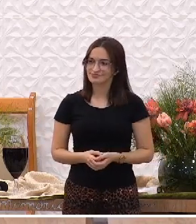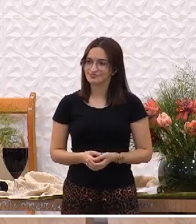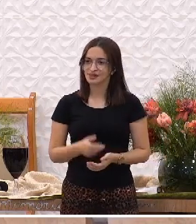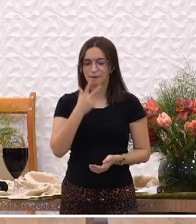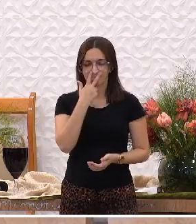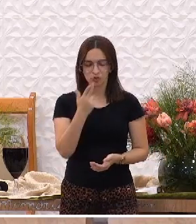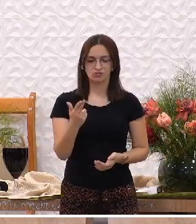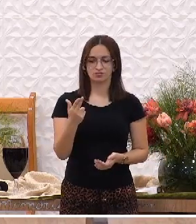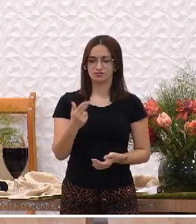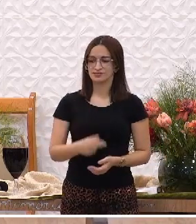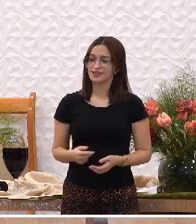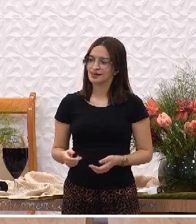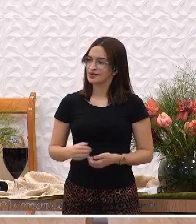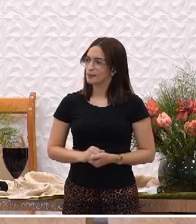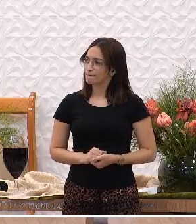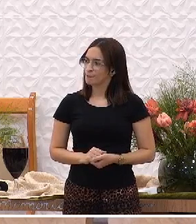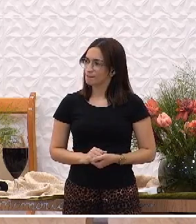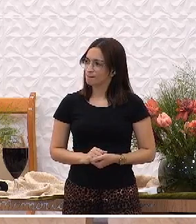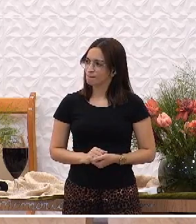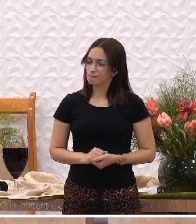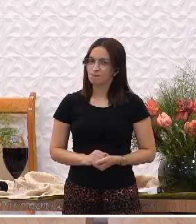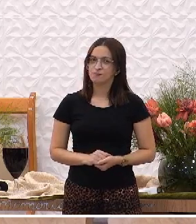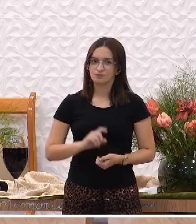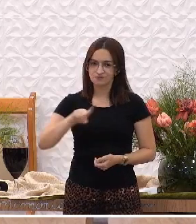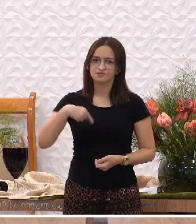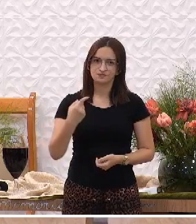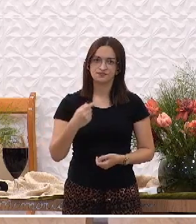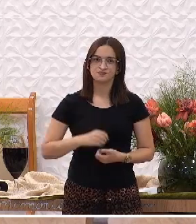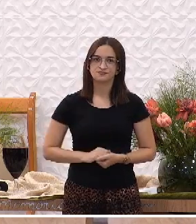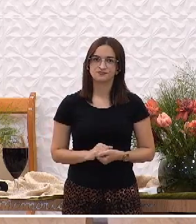essa. E aí, pode passar.